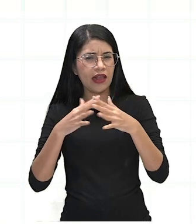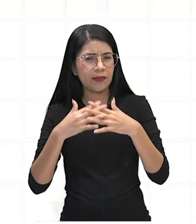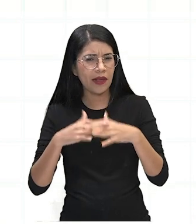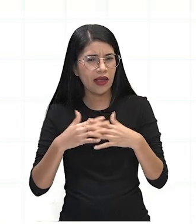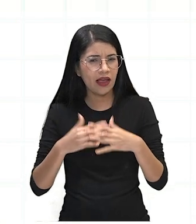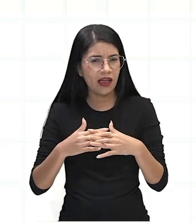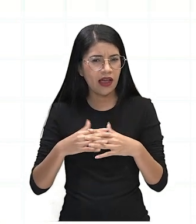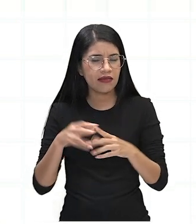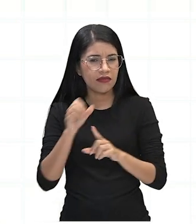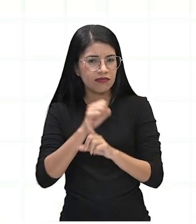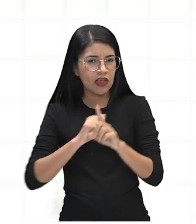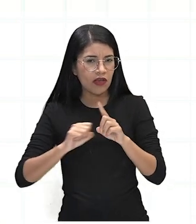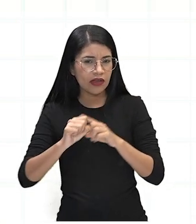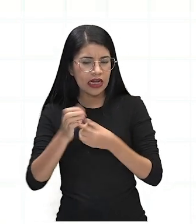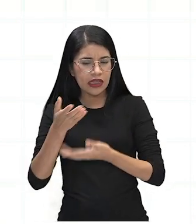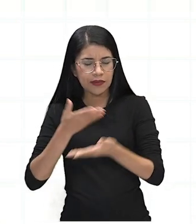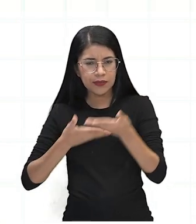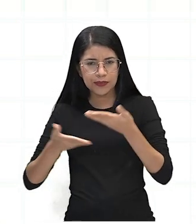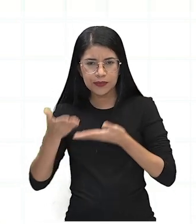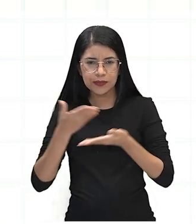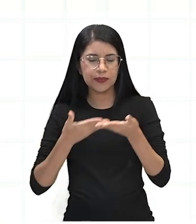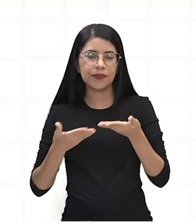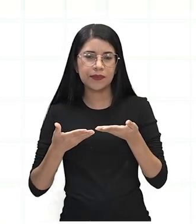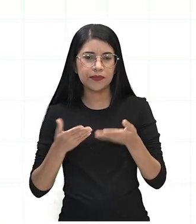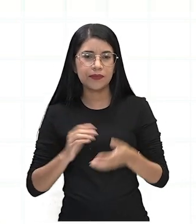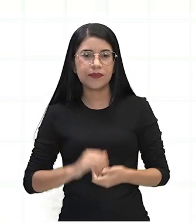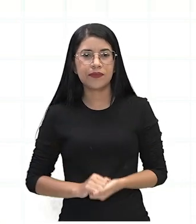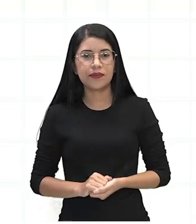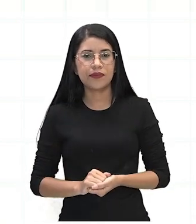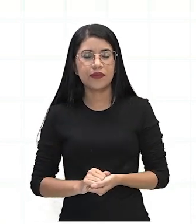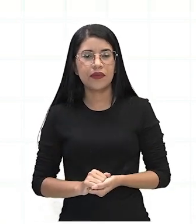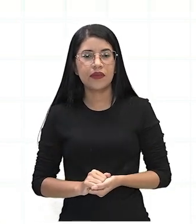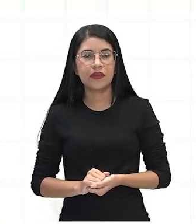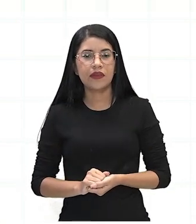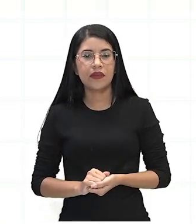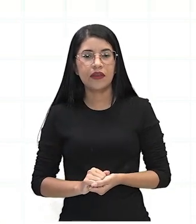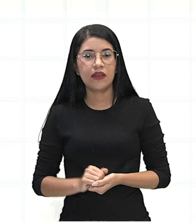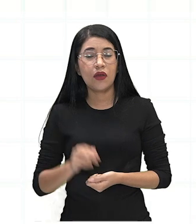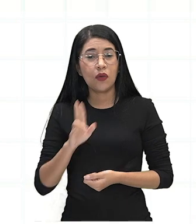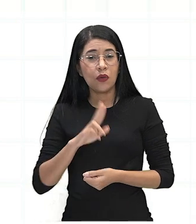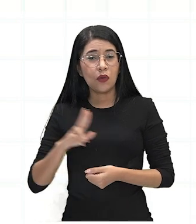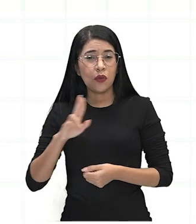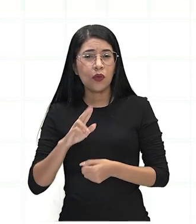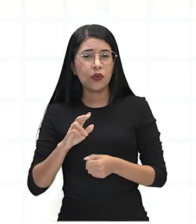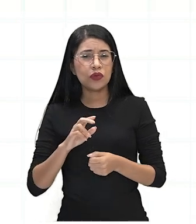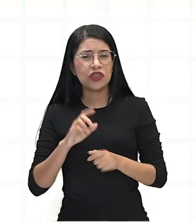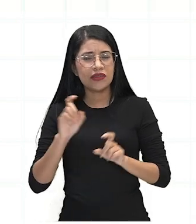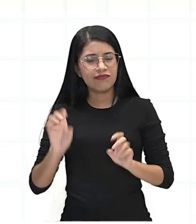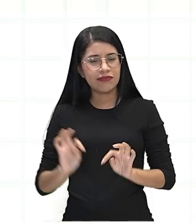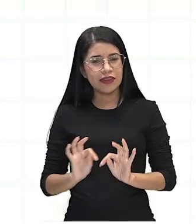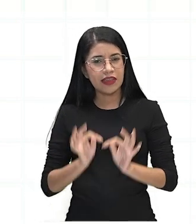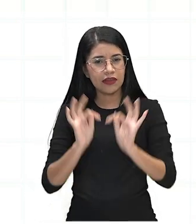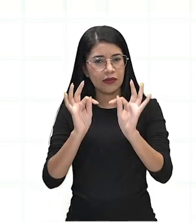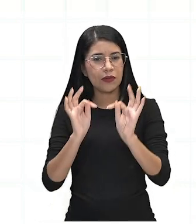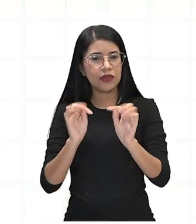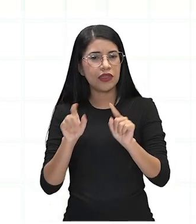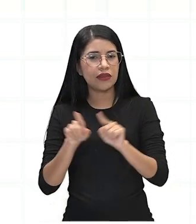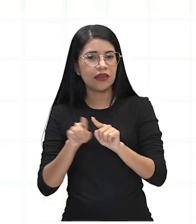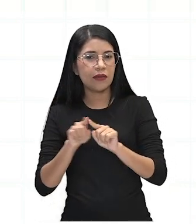interação social, tá? O uso excessivo de telas